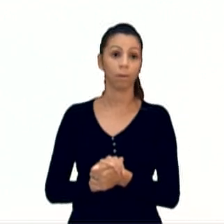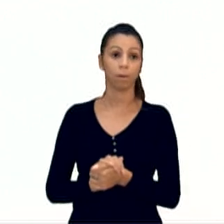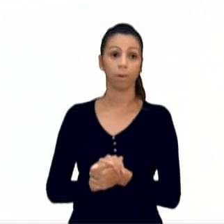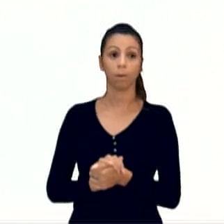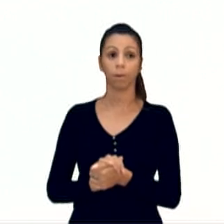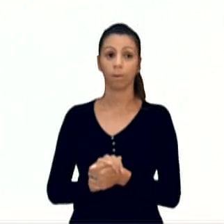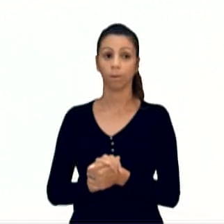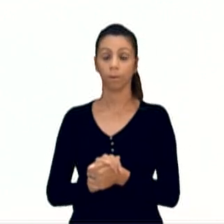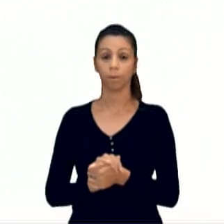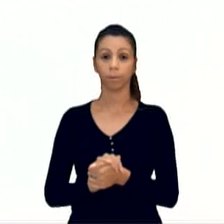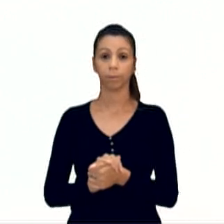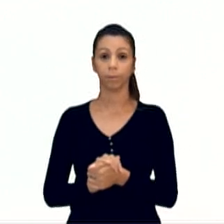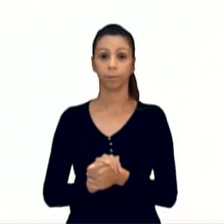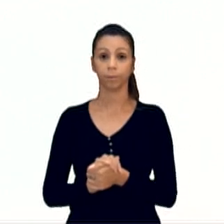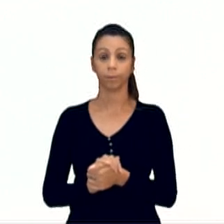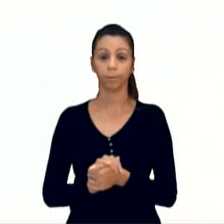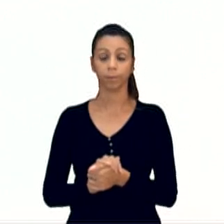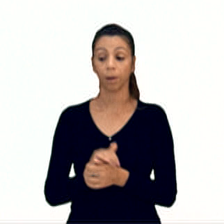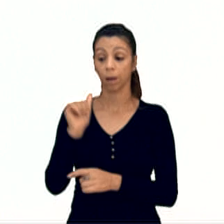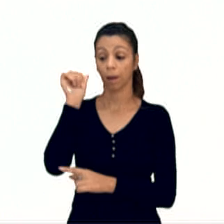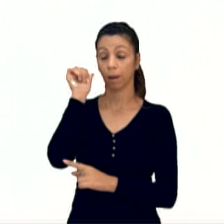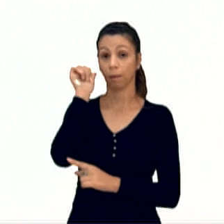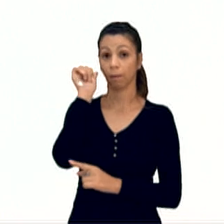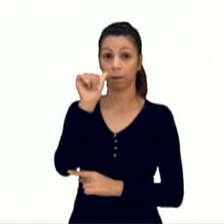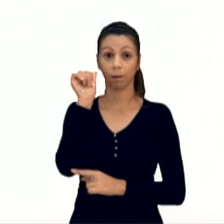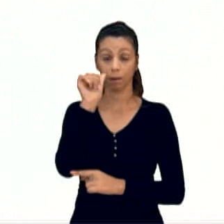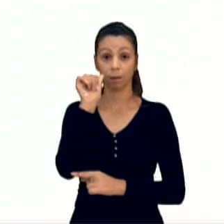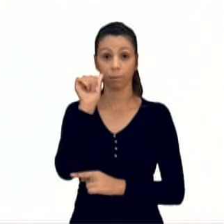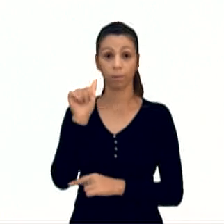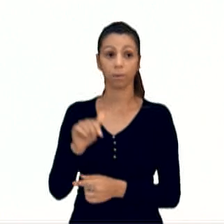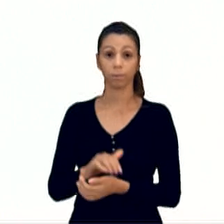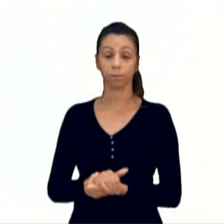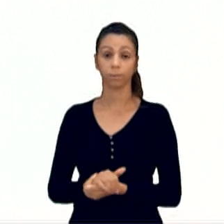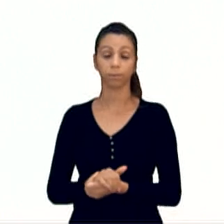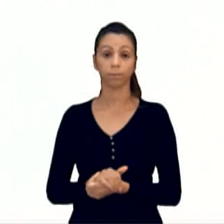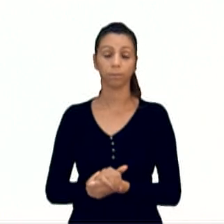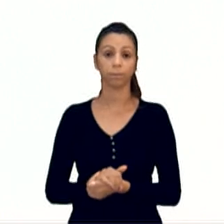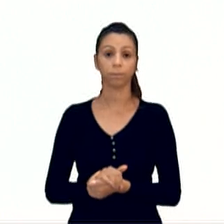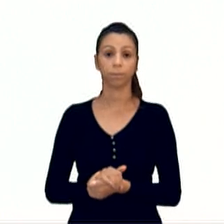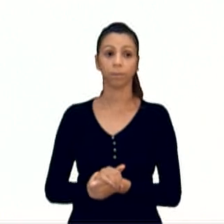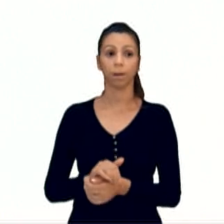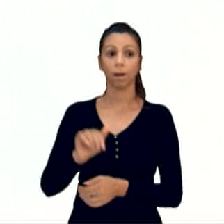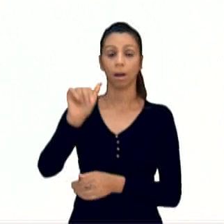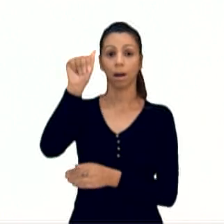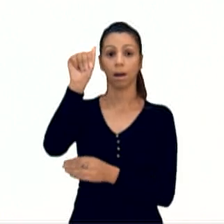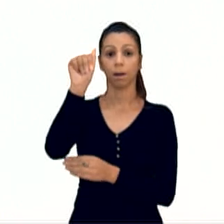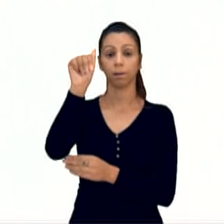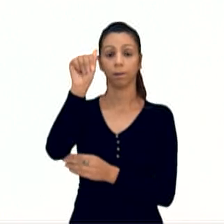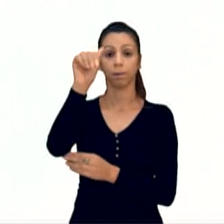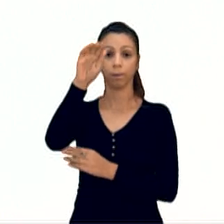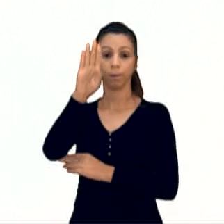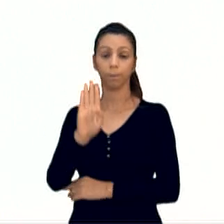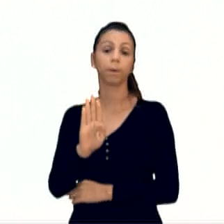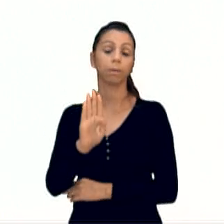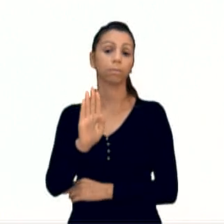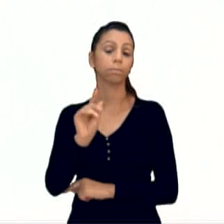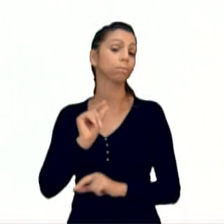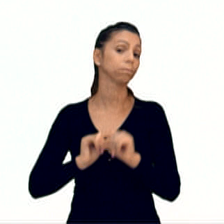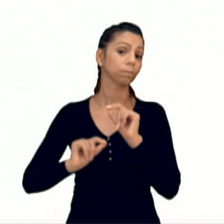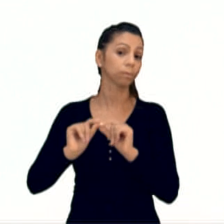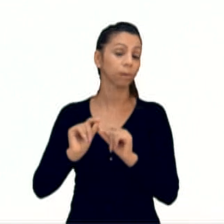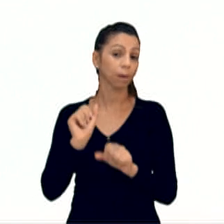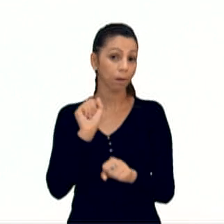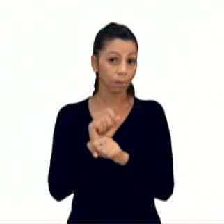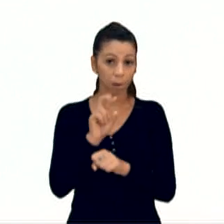refere a the girl, a garota. Então, qual a opção correta? That or who?